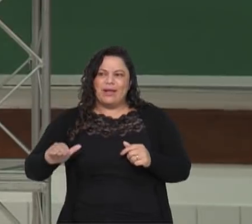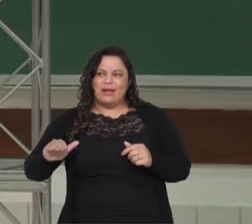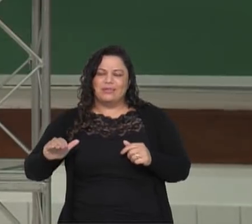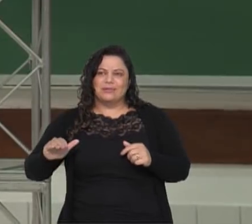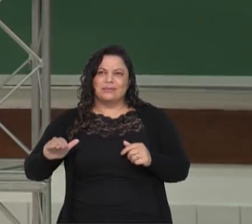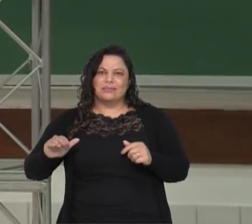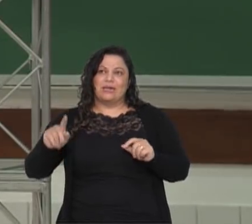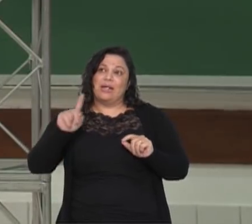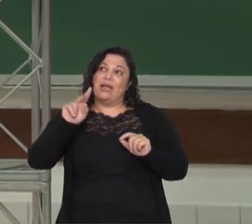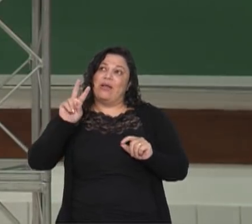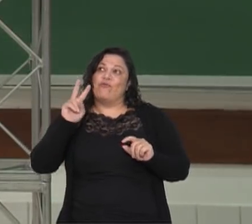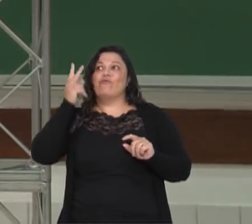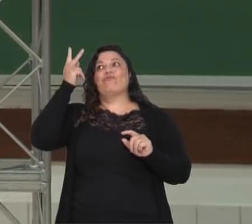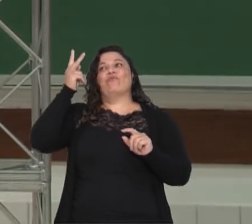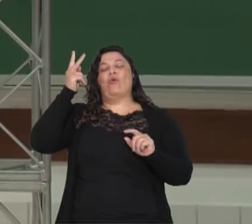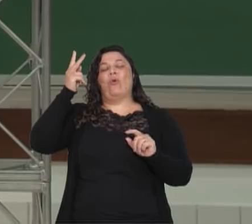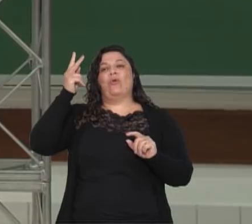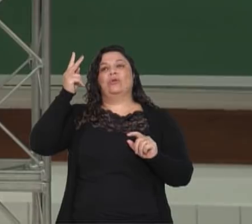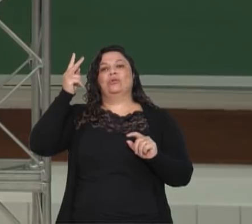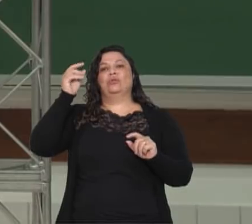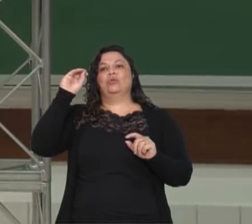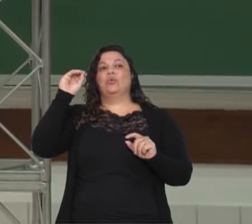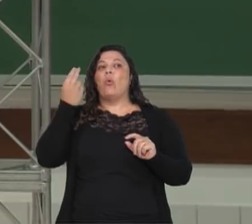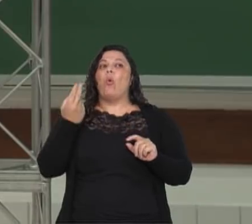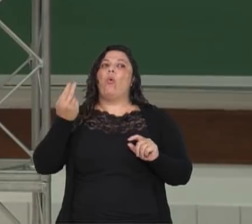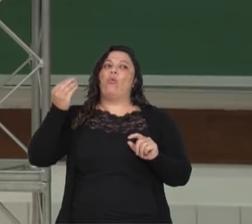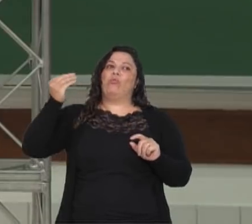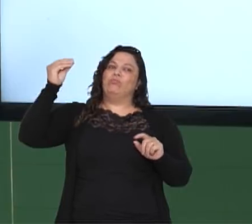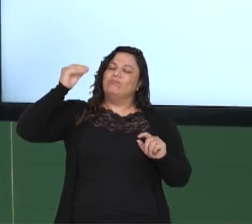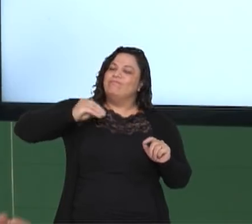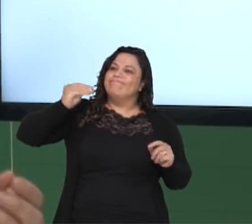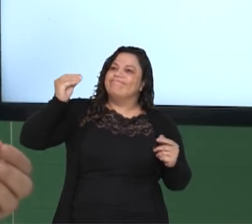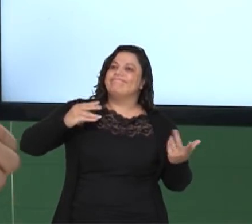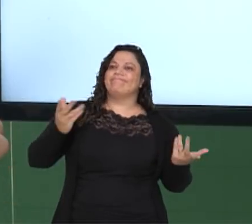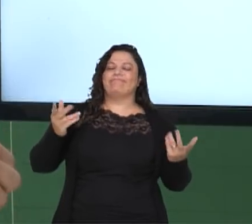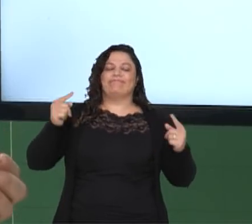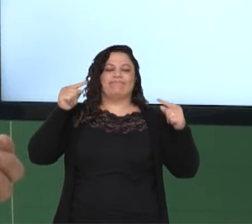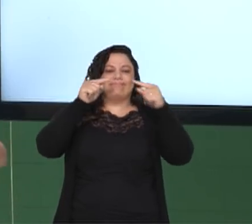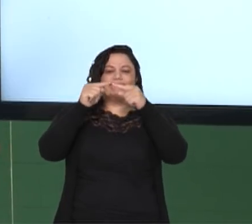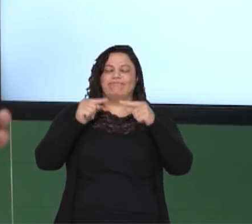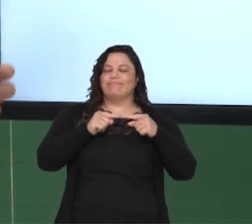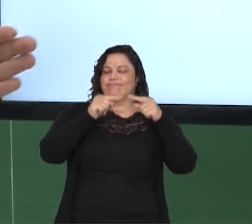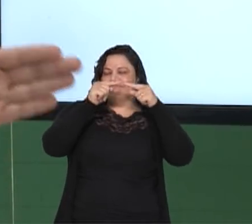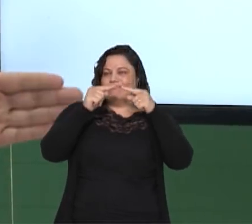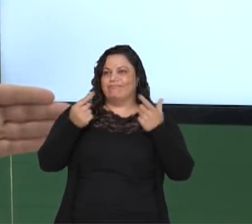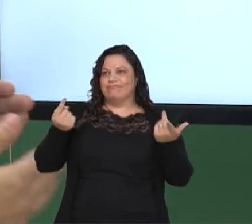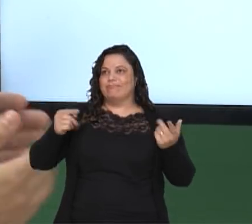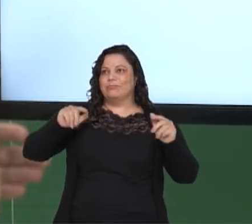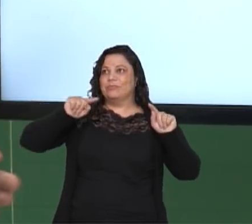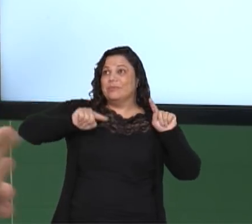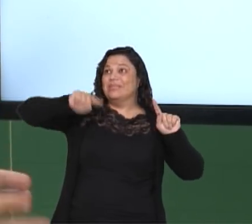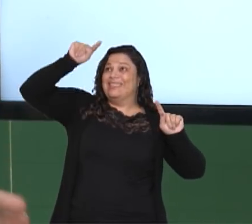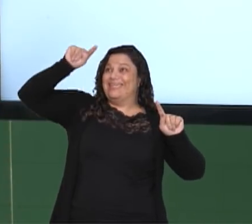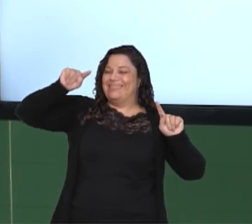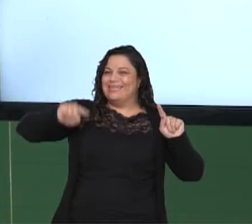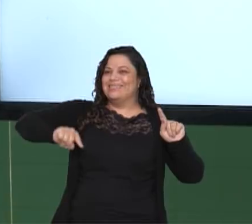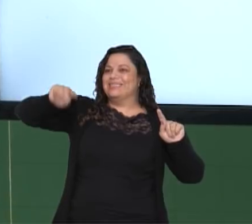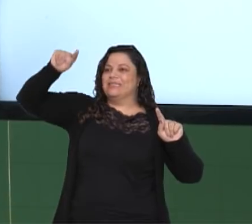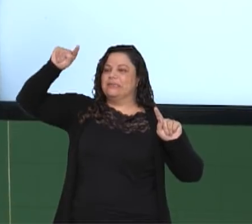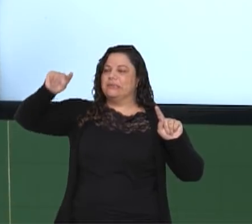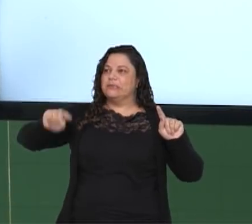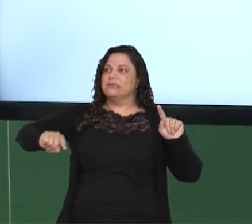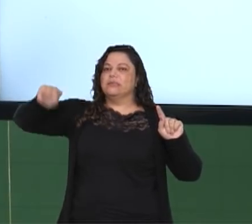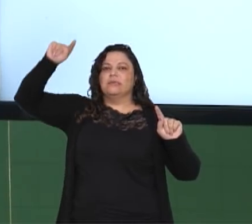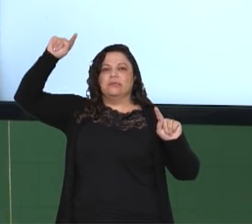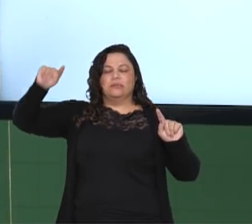volume. Então a gente acaba relacionando a altura com a intensidade, quando na verdade a intensidade é bem diferente, ela trabalha com